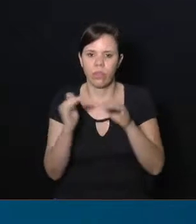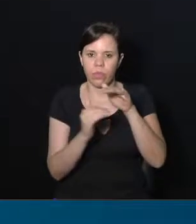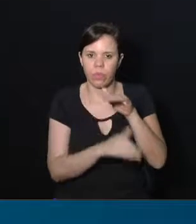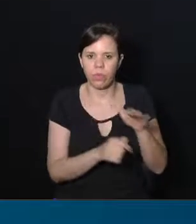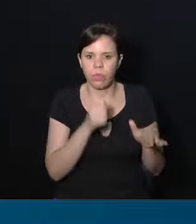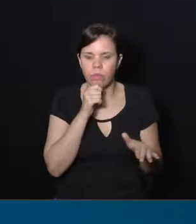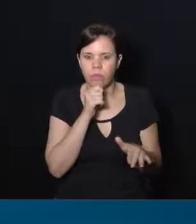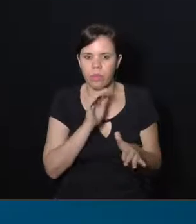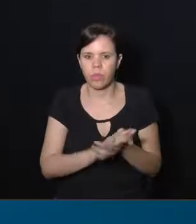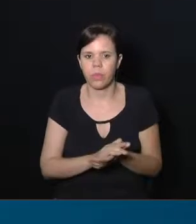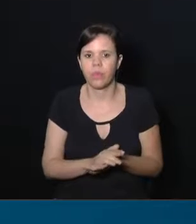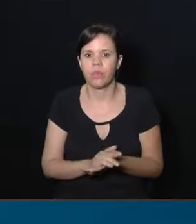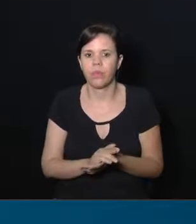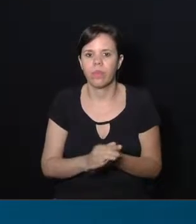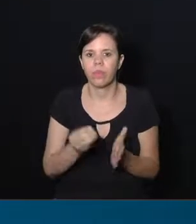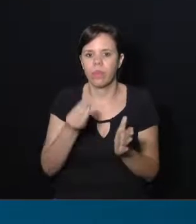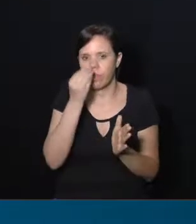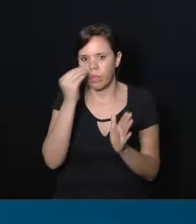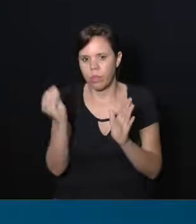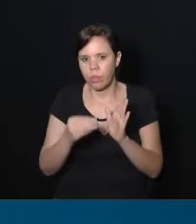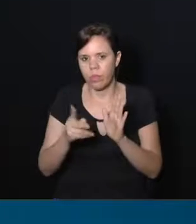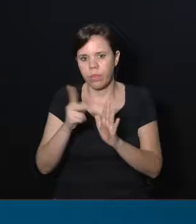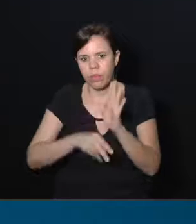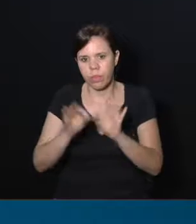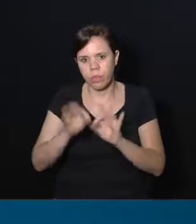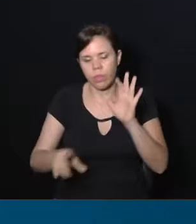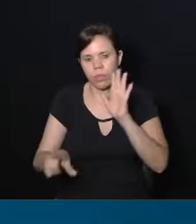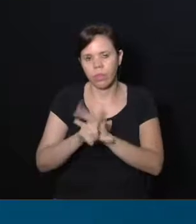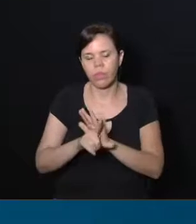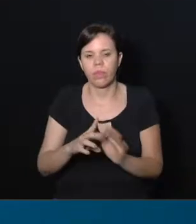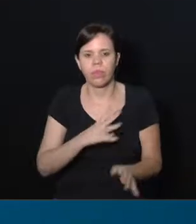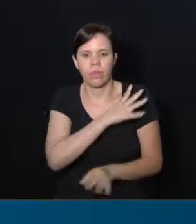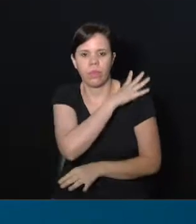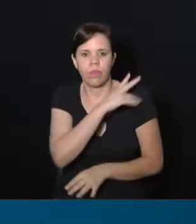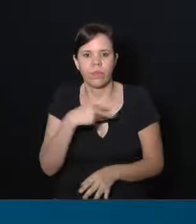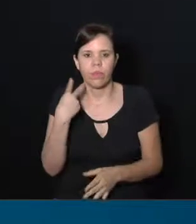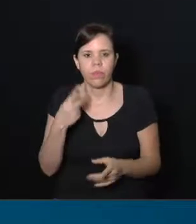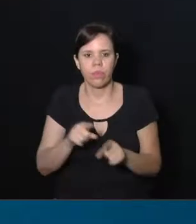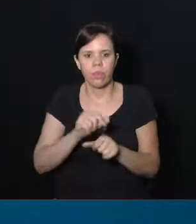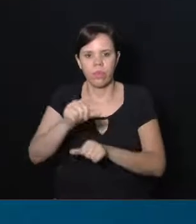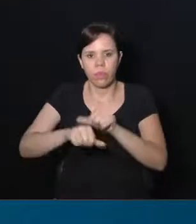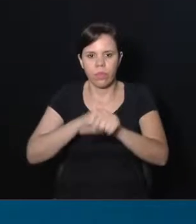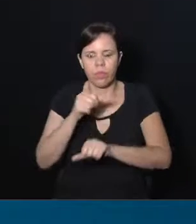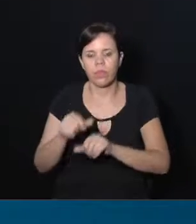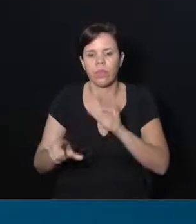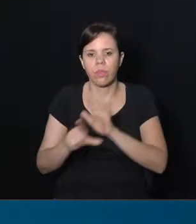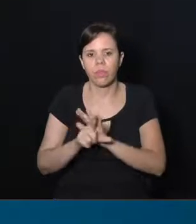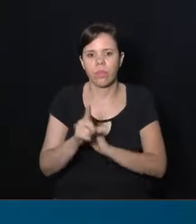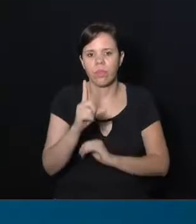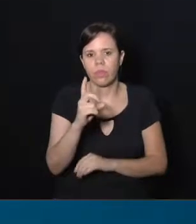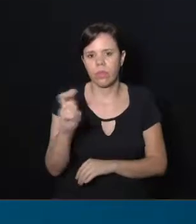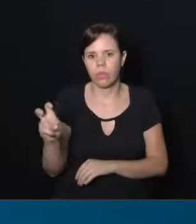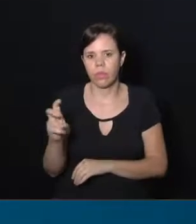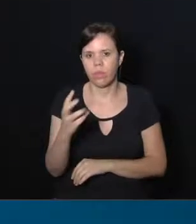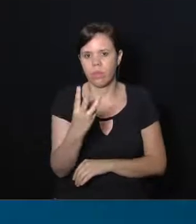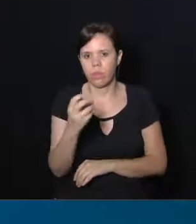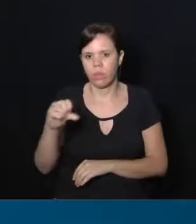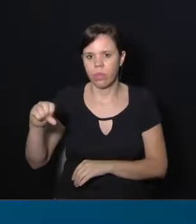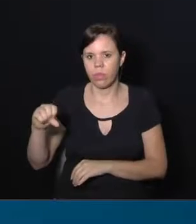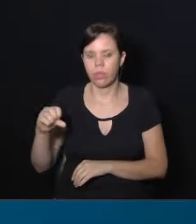arquivada. Rejeitado o projeto de lei de autoria do vereador Tenente Santini, que altera a Lei 15.539